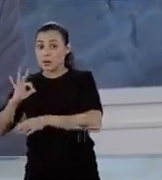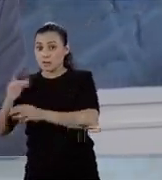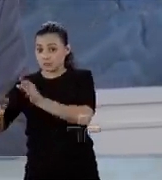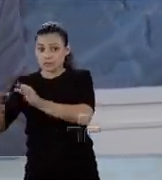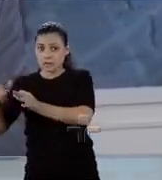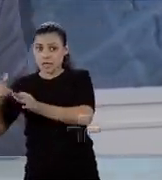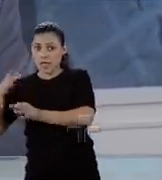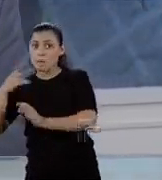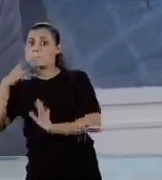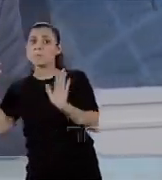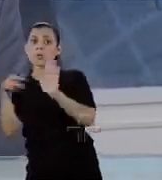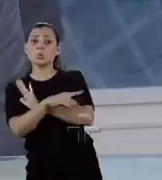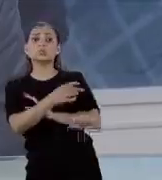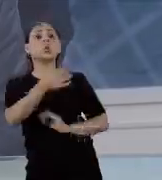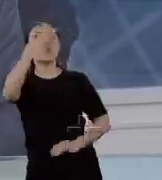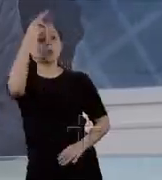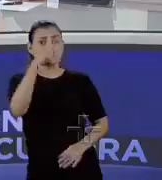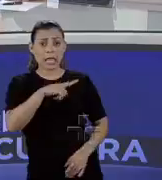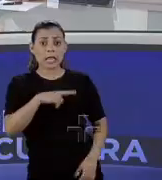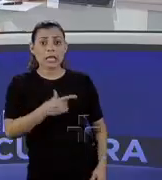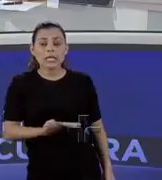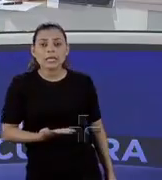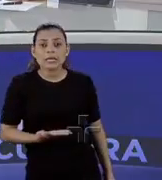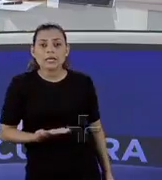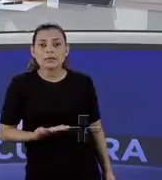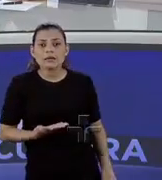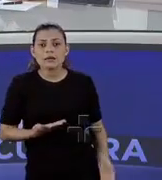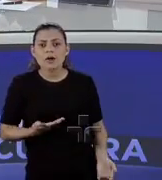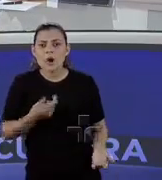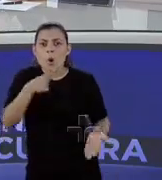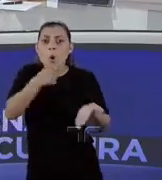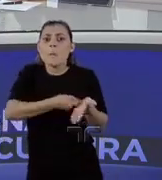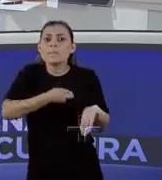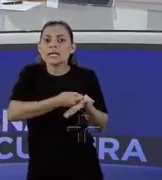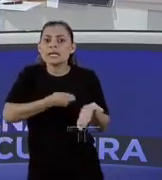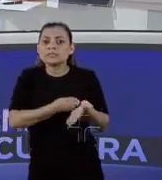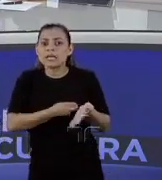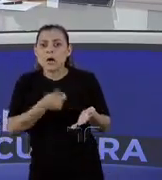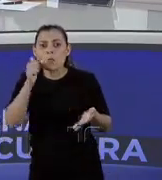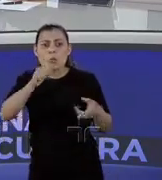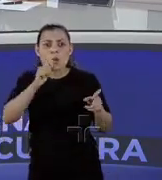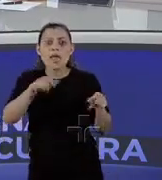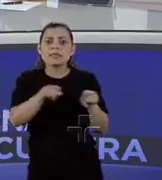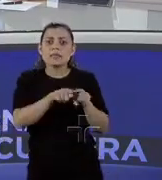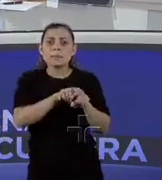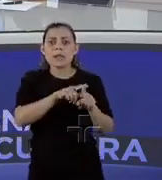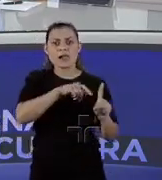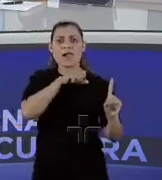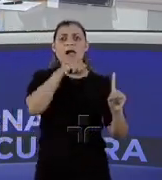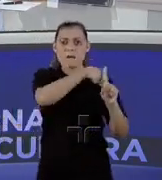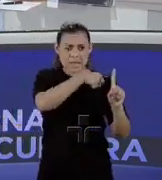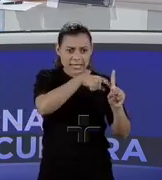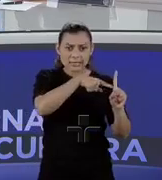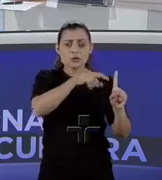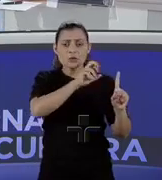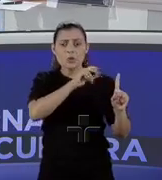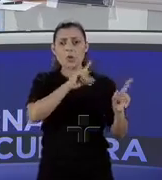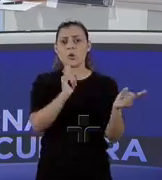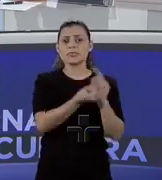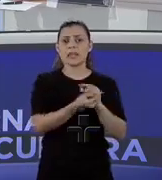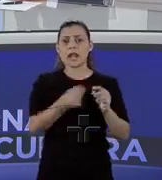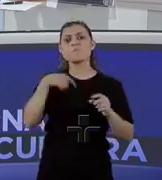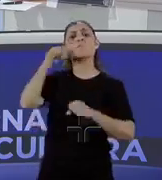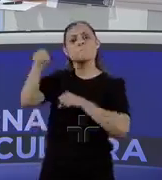imputar a uma senhora, uma mulher, a obrigação de autodefesa para que o Estado não promova a sua defesa também, isso não